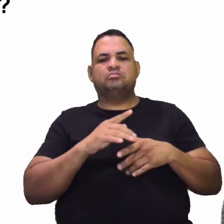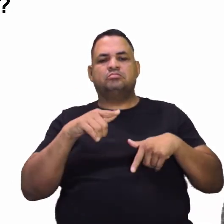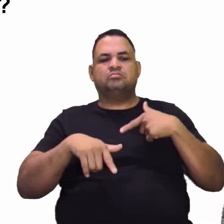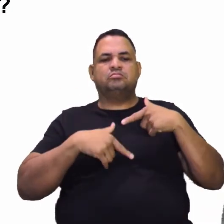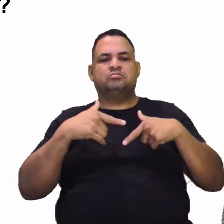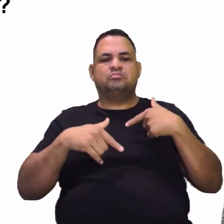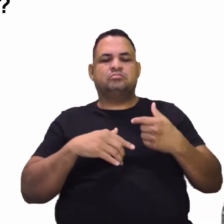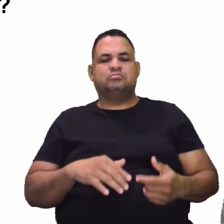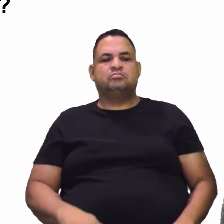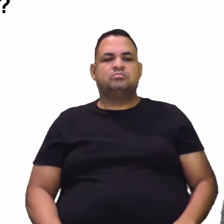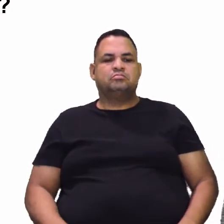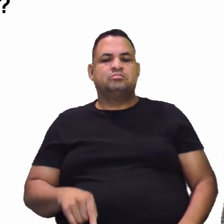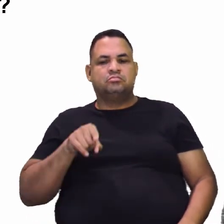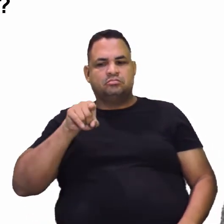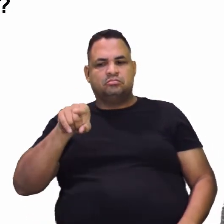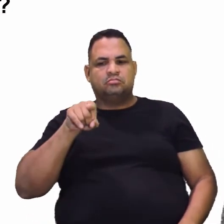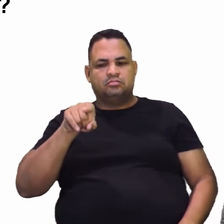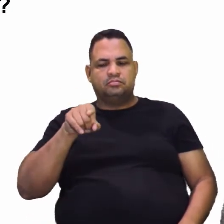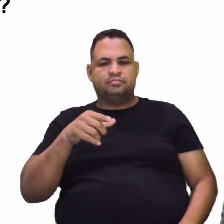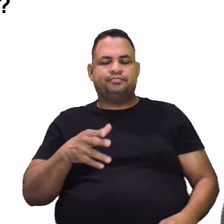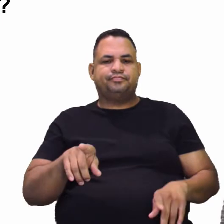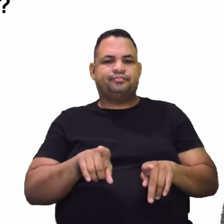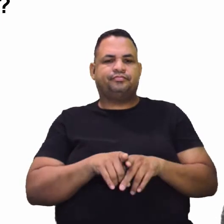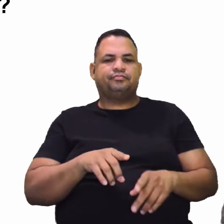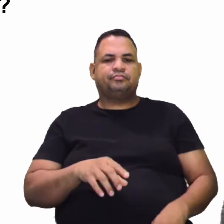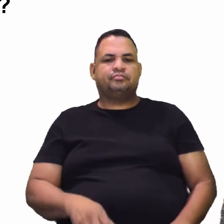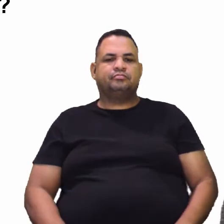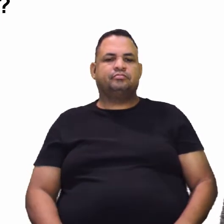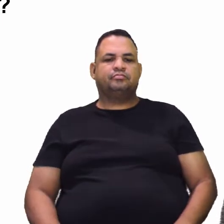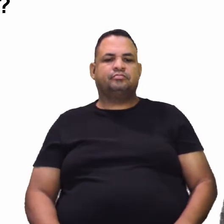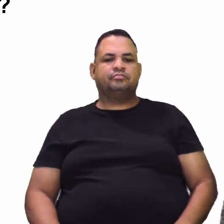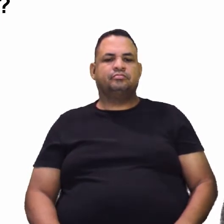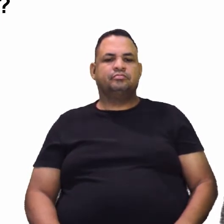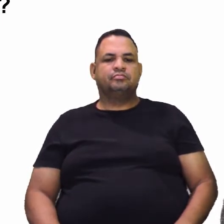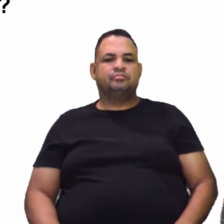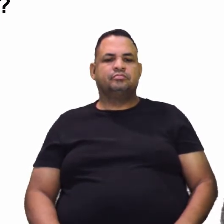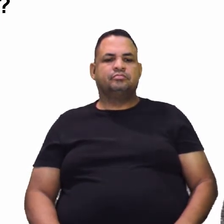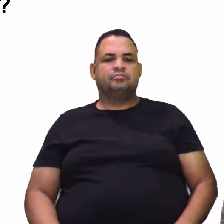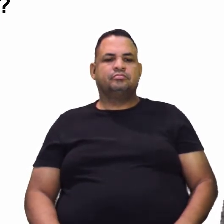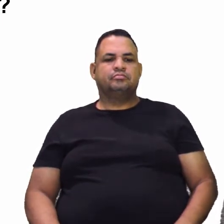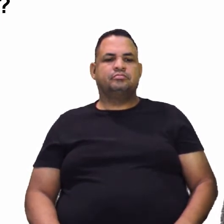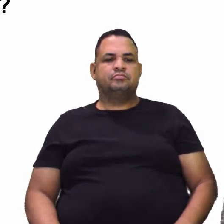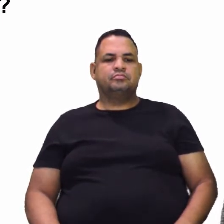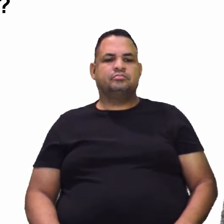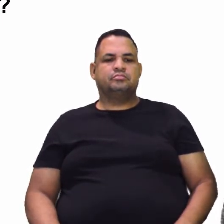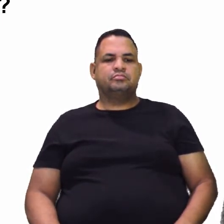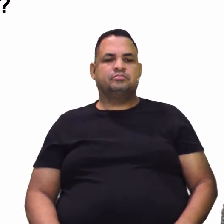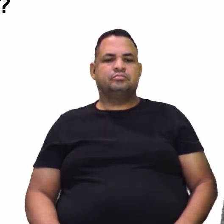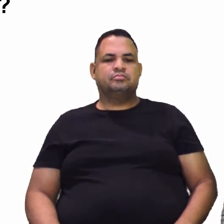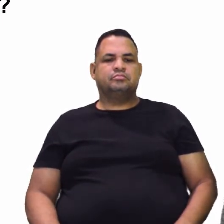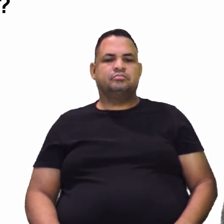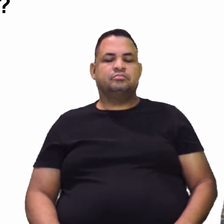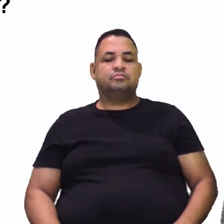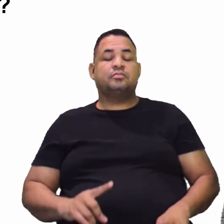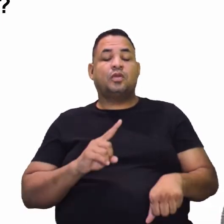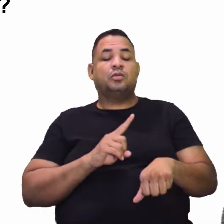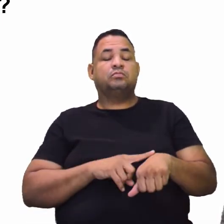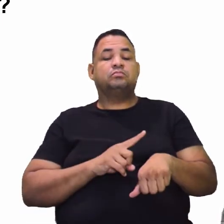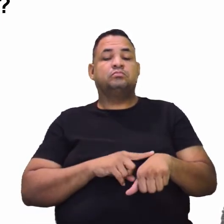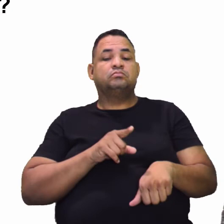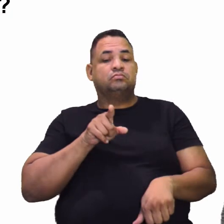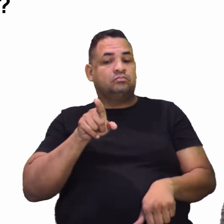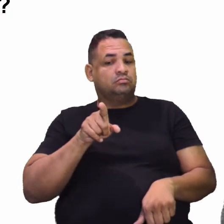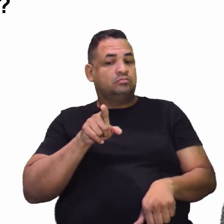trabalhando com o you, com você, então só vai ser o do. Aqui, já descarta as outras. Então, que horas,